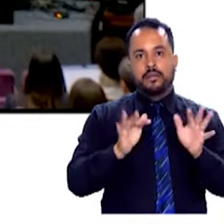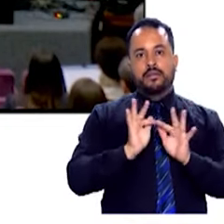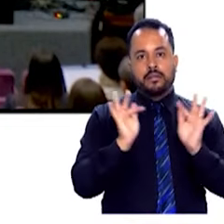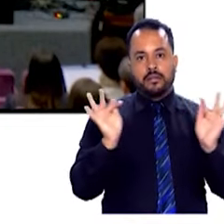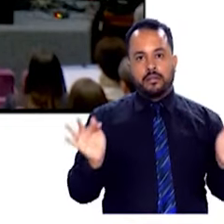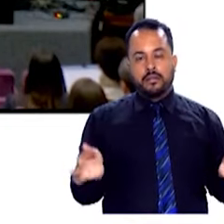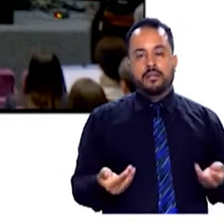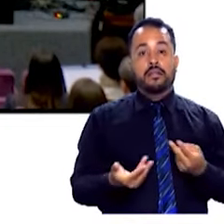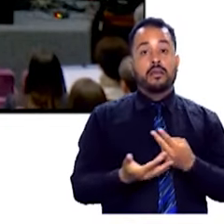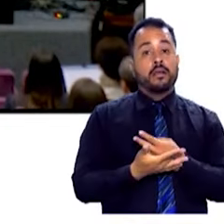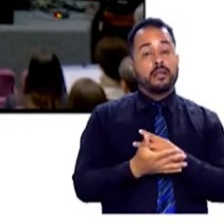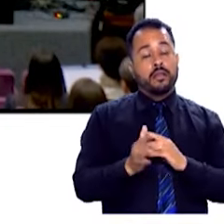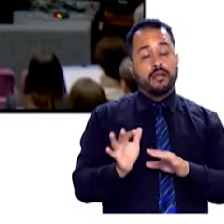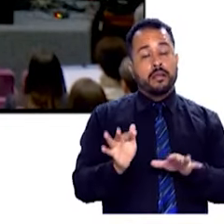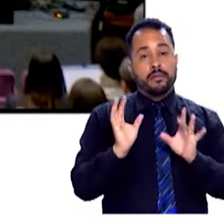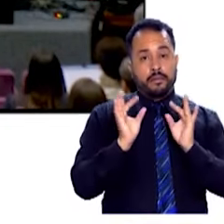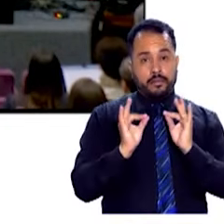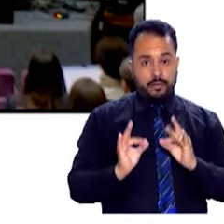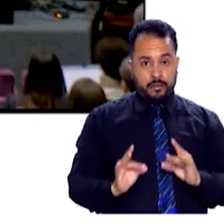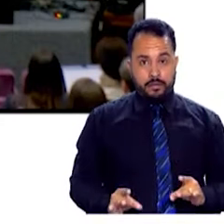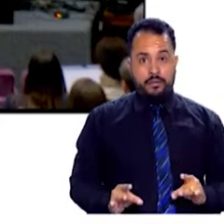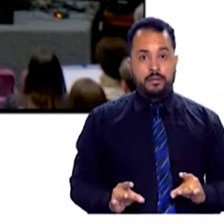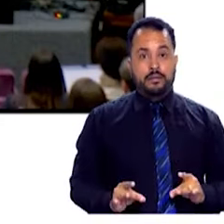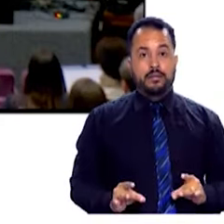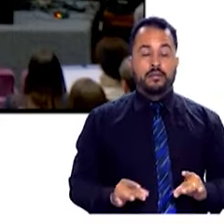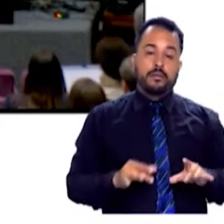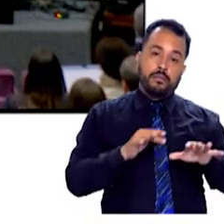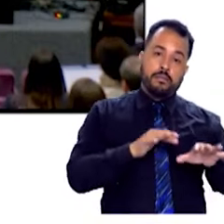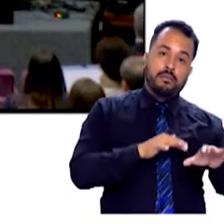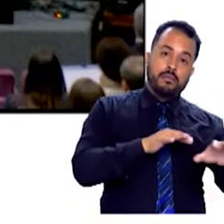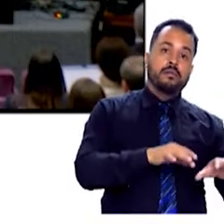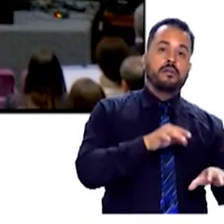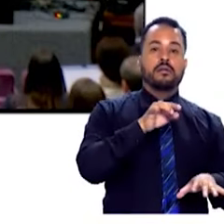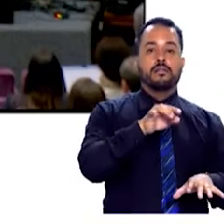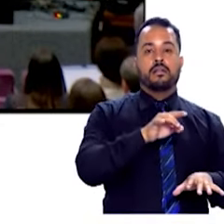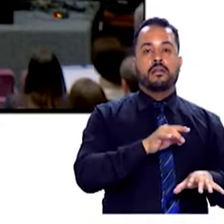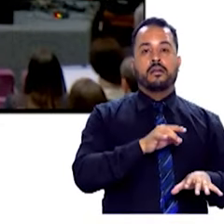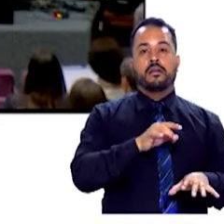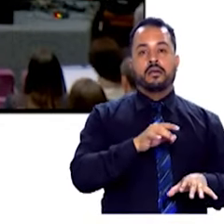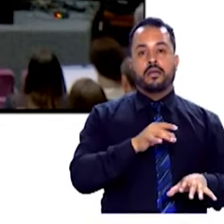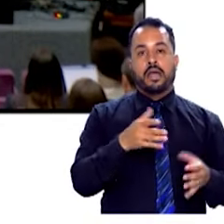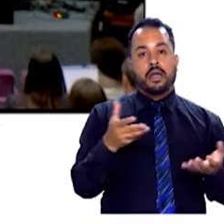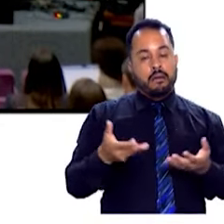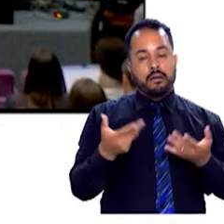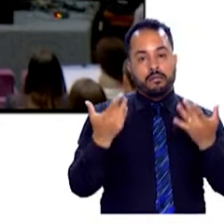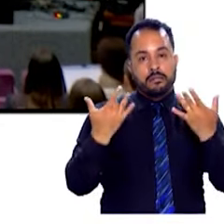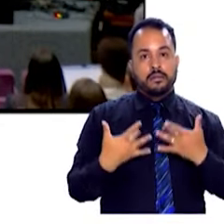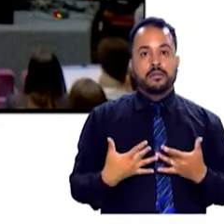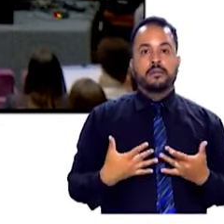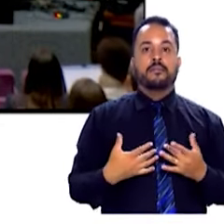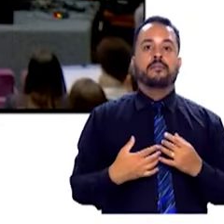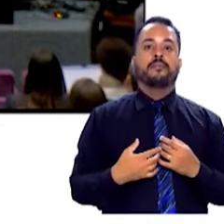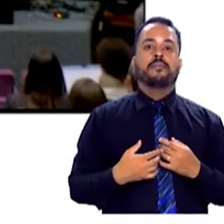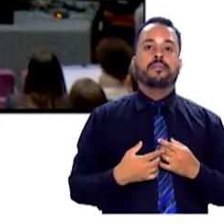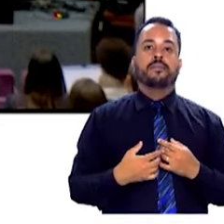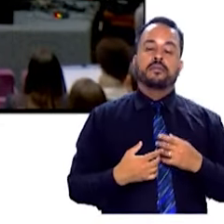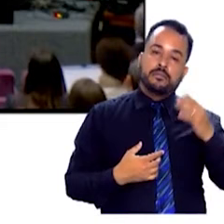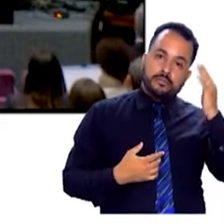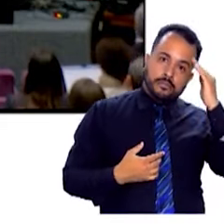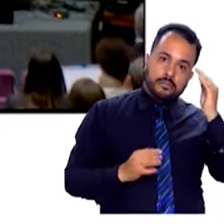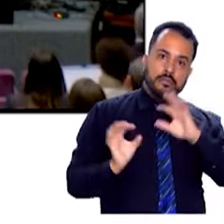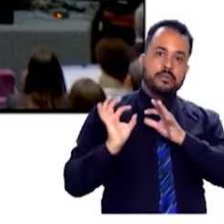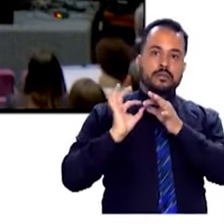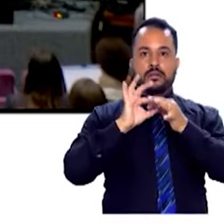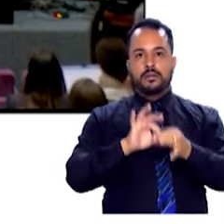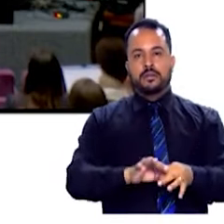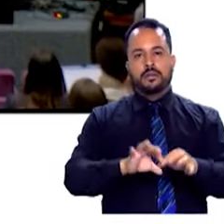casos peculiares da história recente do Reino Unido pois bem para que se entenda o contexto no qual bom a